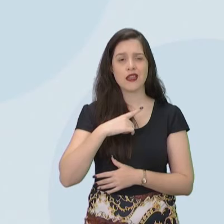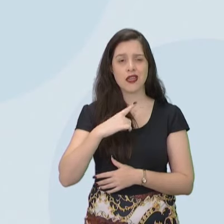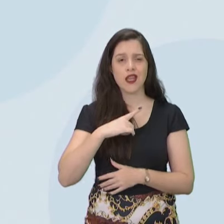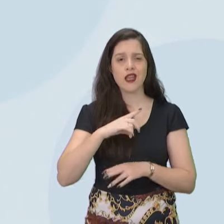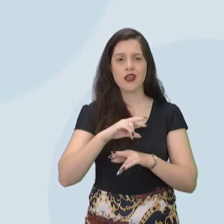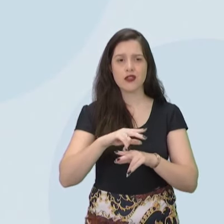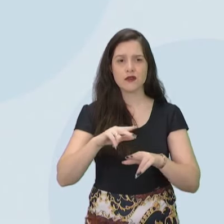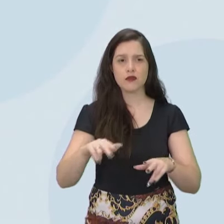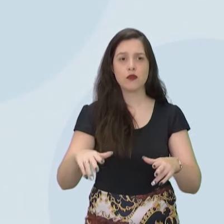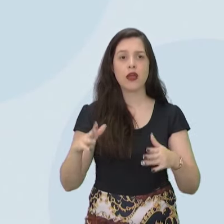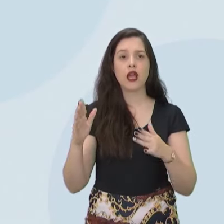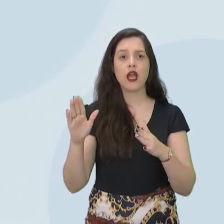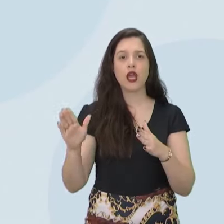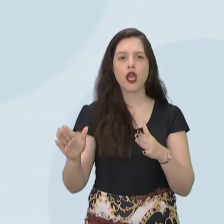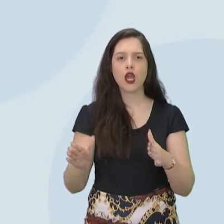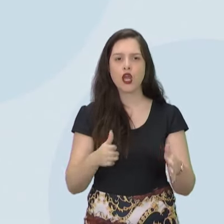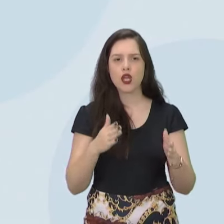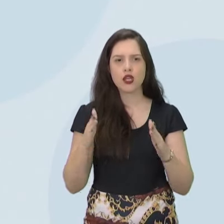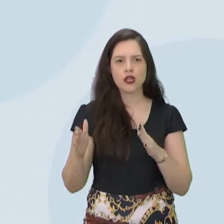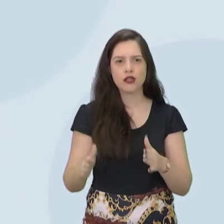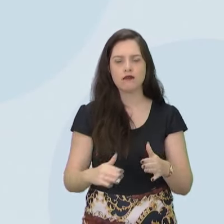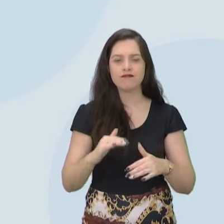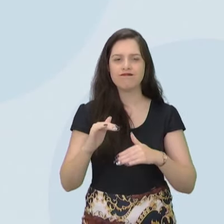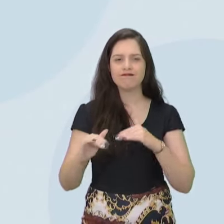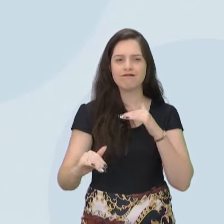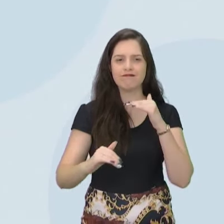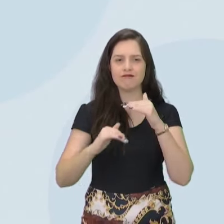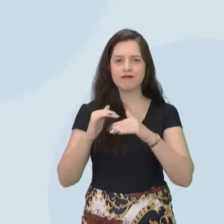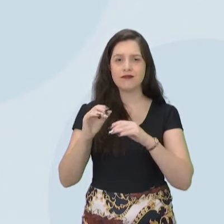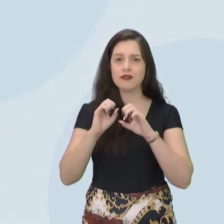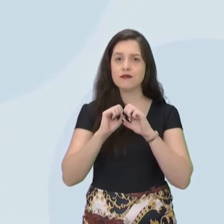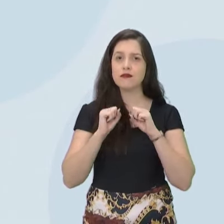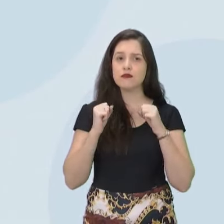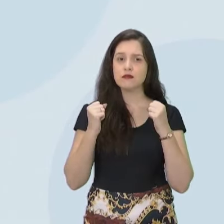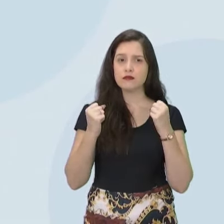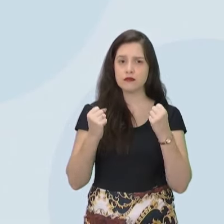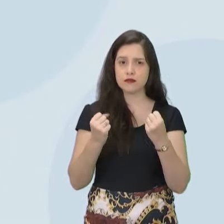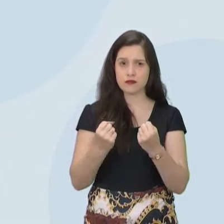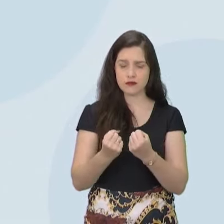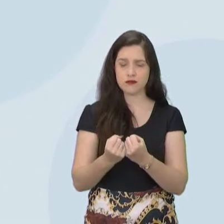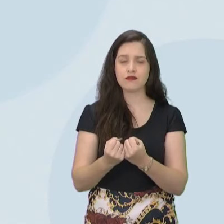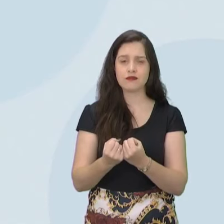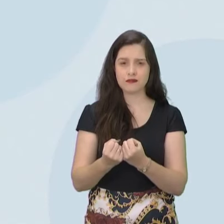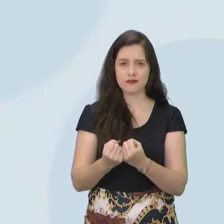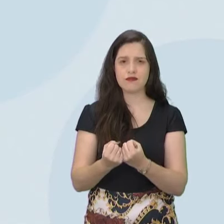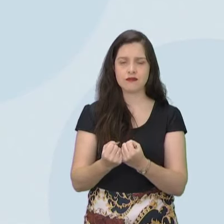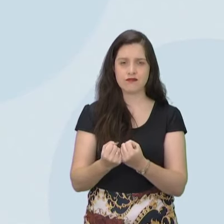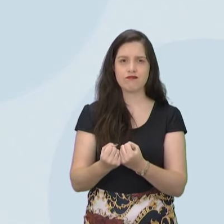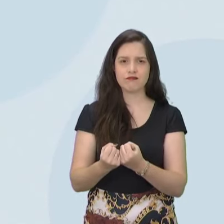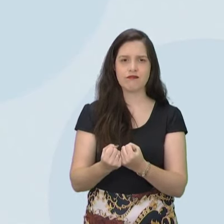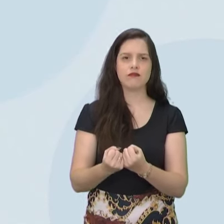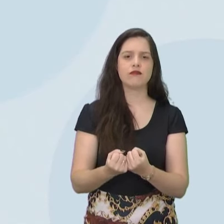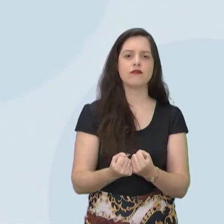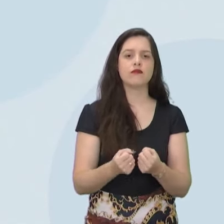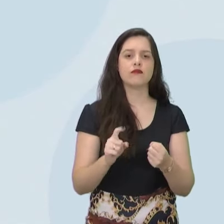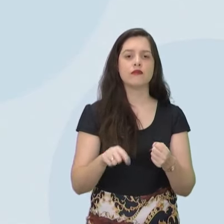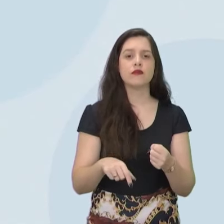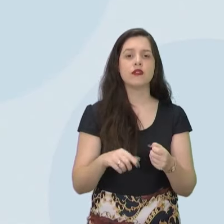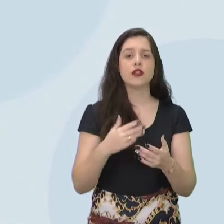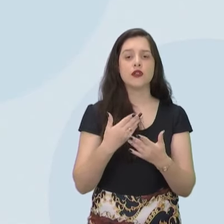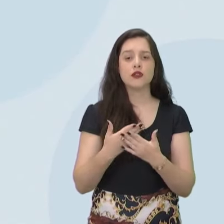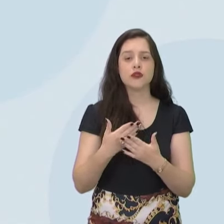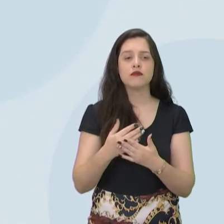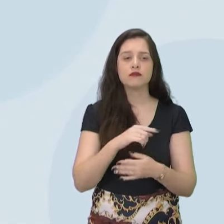uma introdução, um desenvolvimento e uma sistematização, que está circulado aí no caso com as